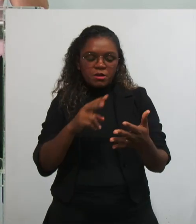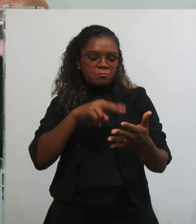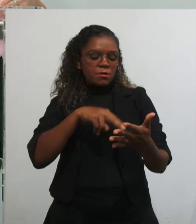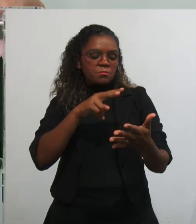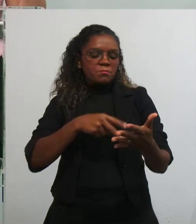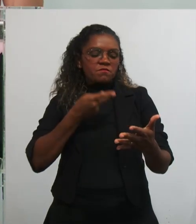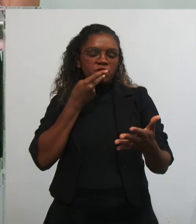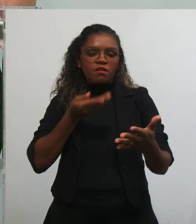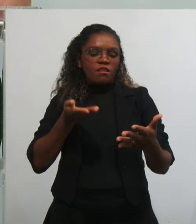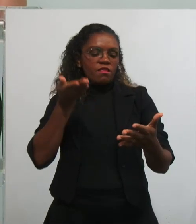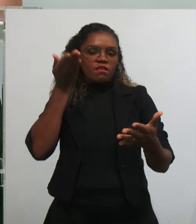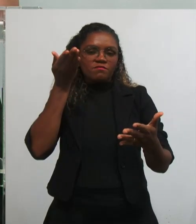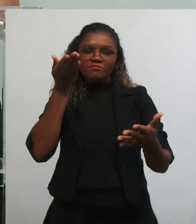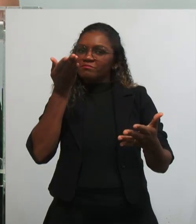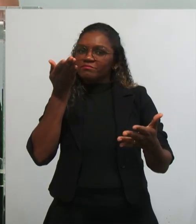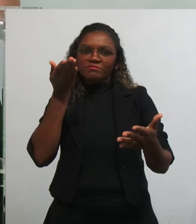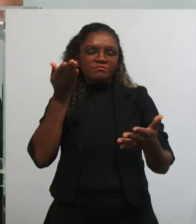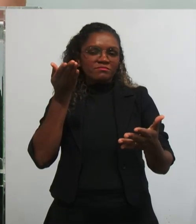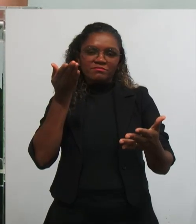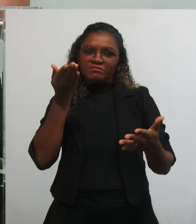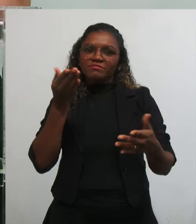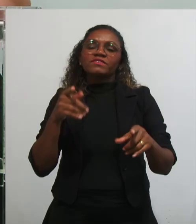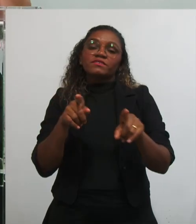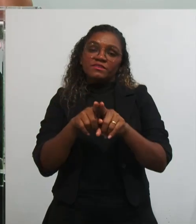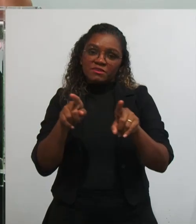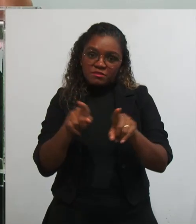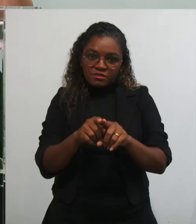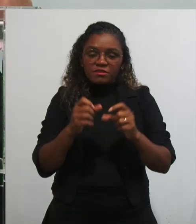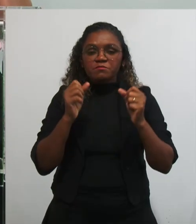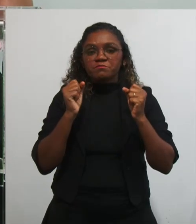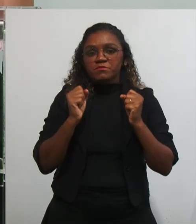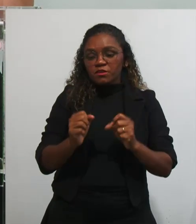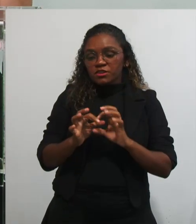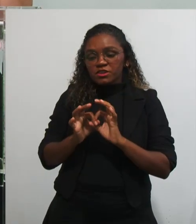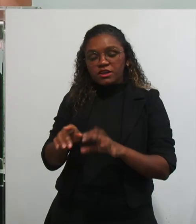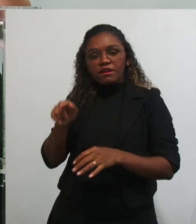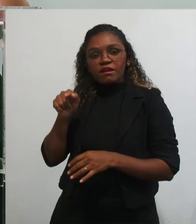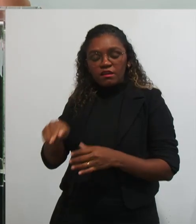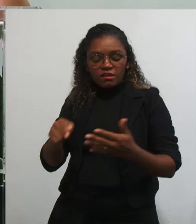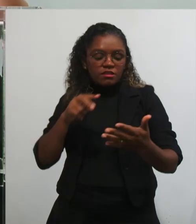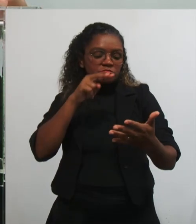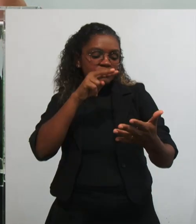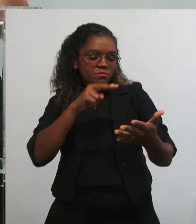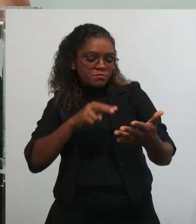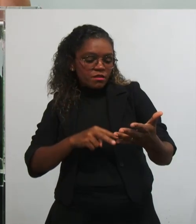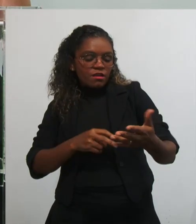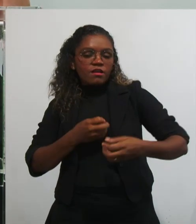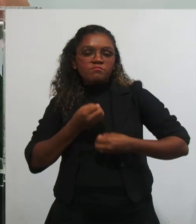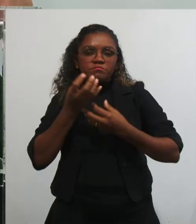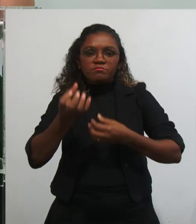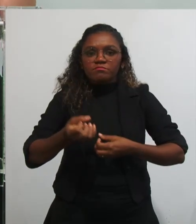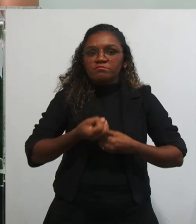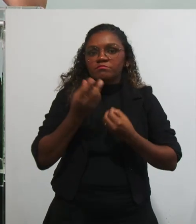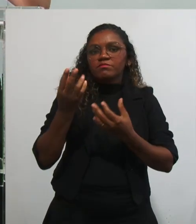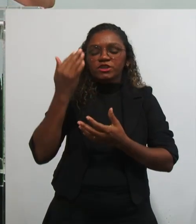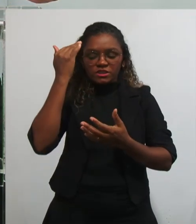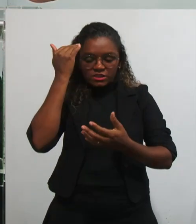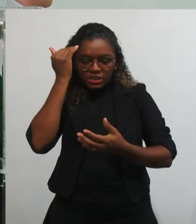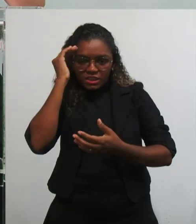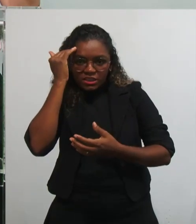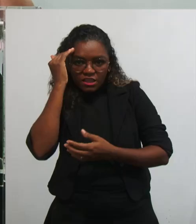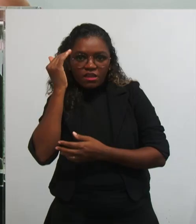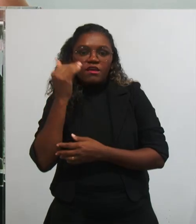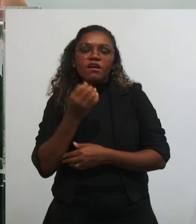do texto, como também para ele expressar a sua compreensão, né, a respeito do texto, para ele